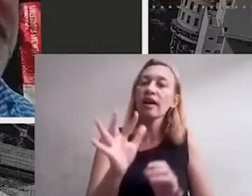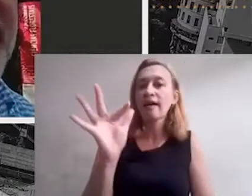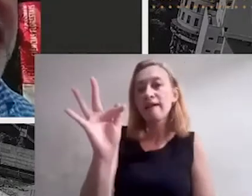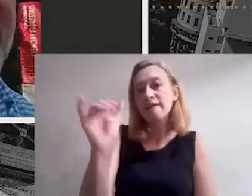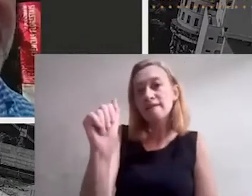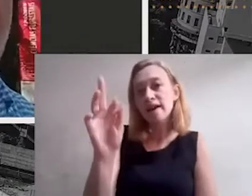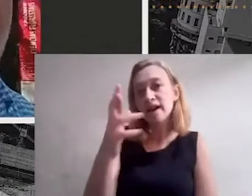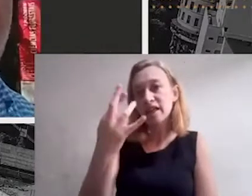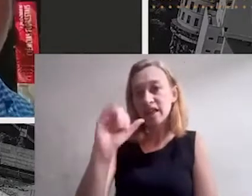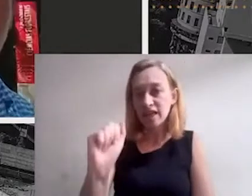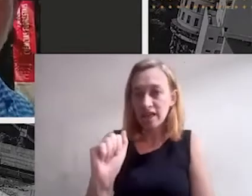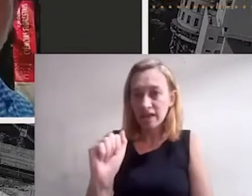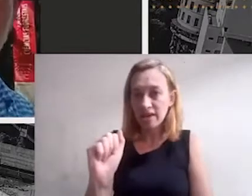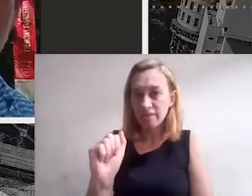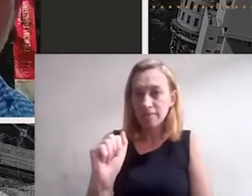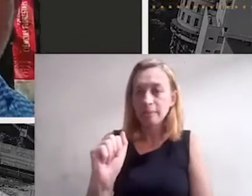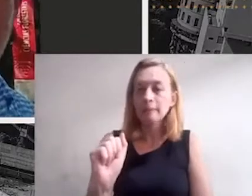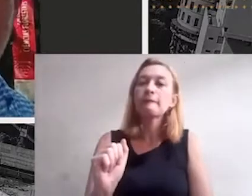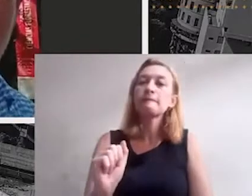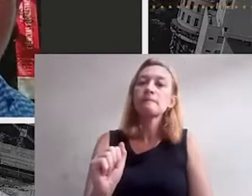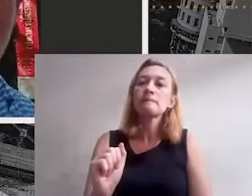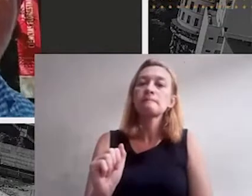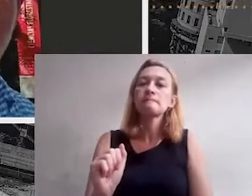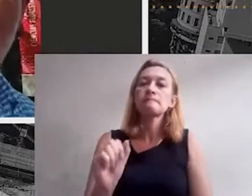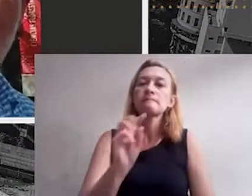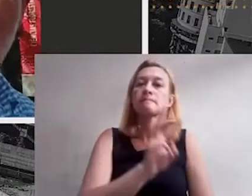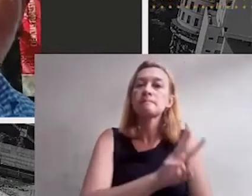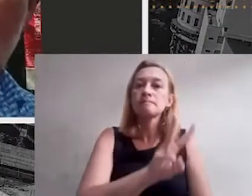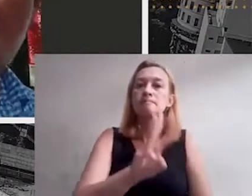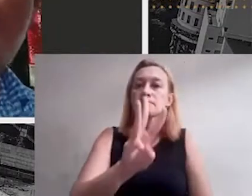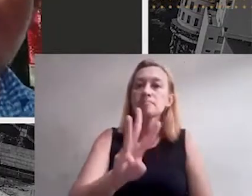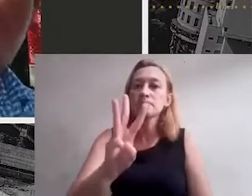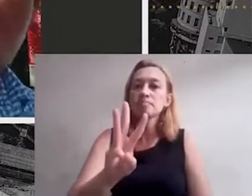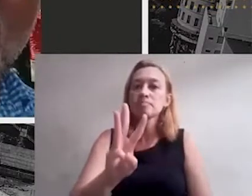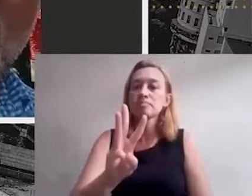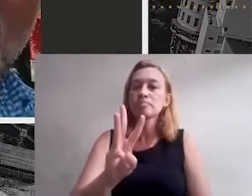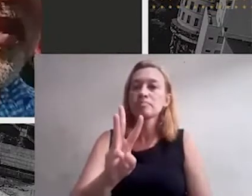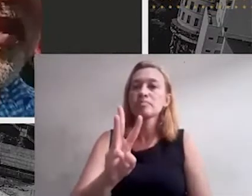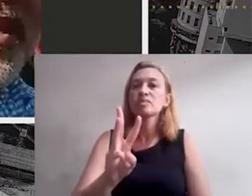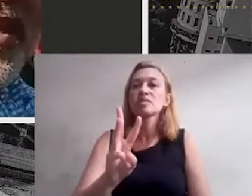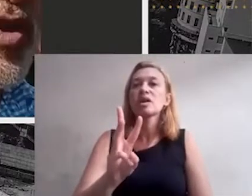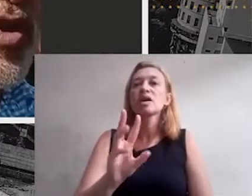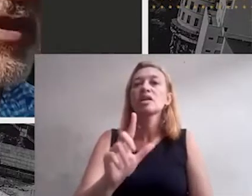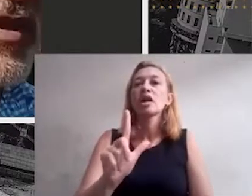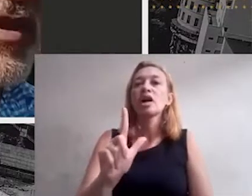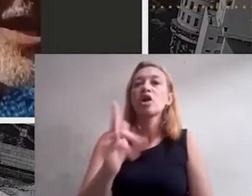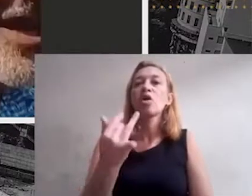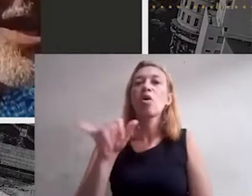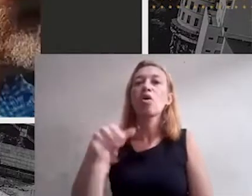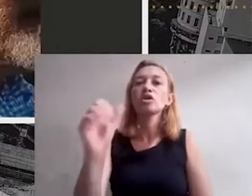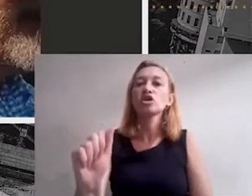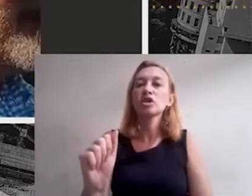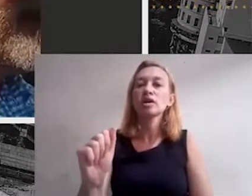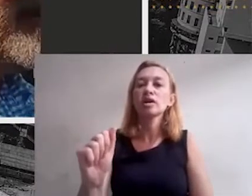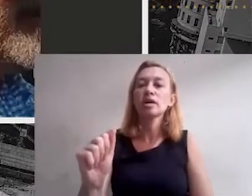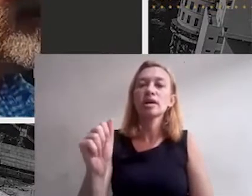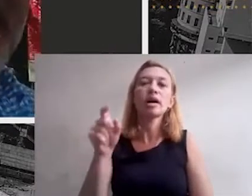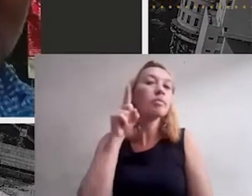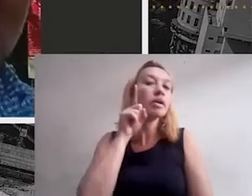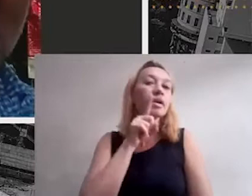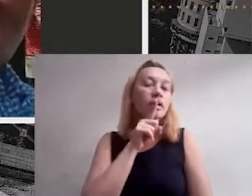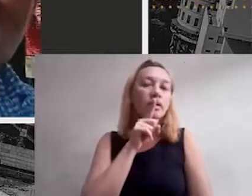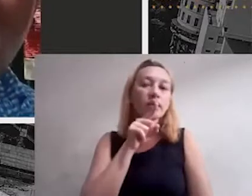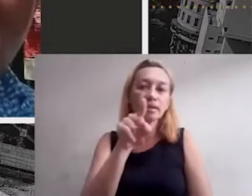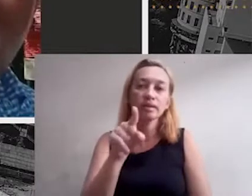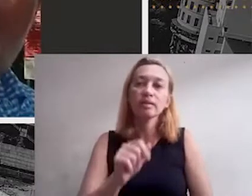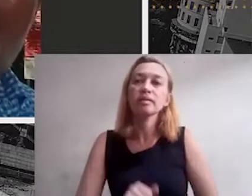vende, no site das Lojas Americanas. Então, a gente criou um espaço chamado Giral, com J, Giral. Quem quiser entrar,